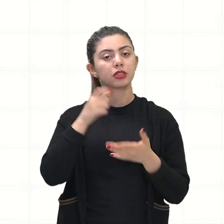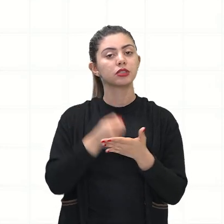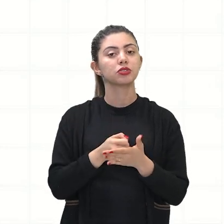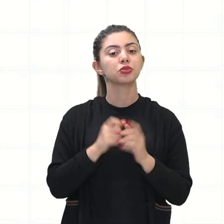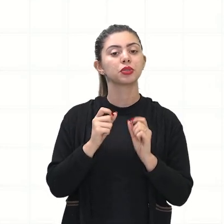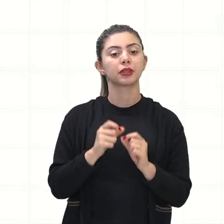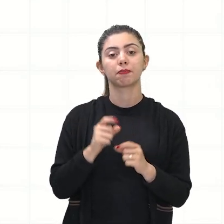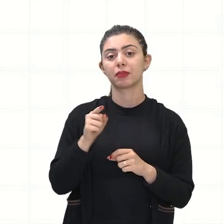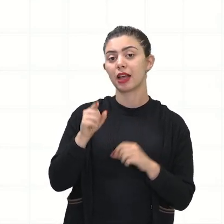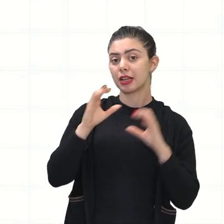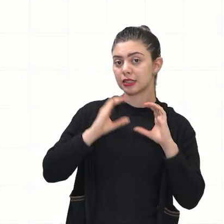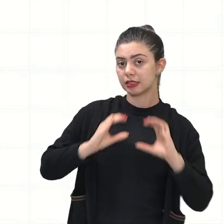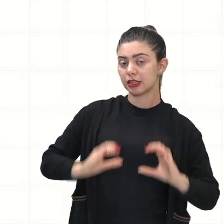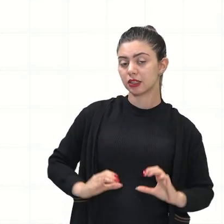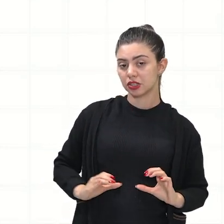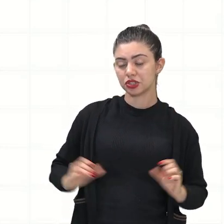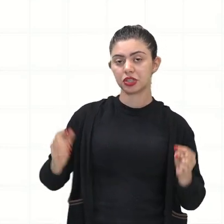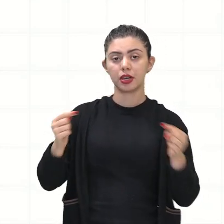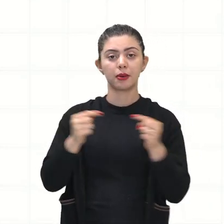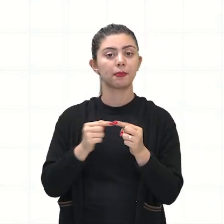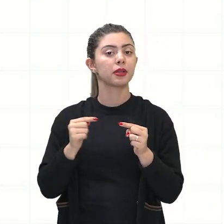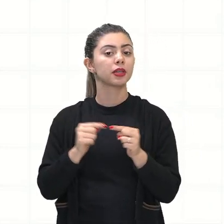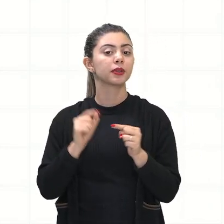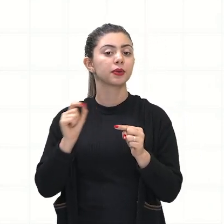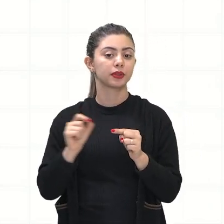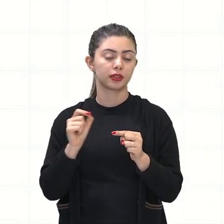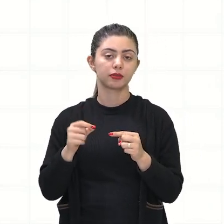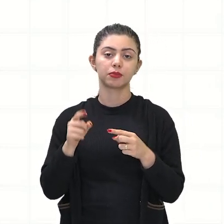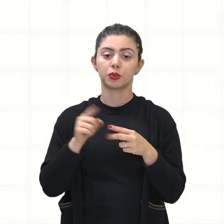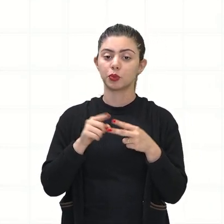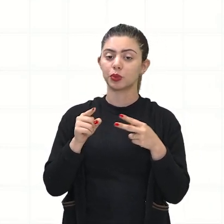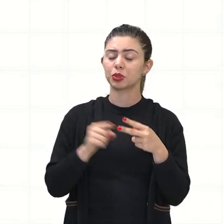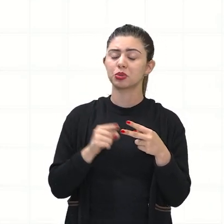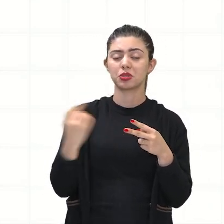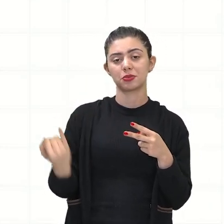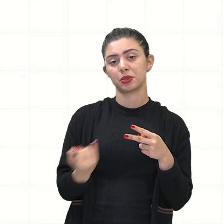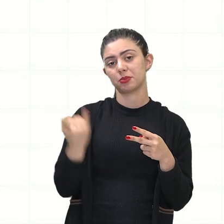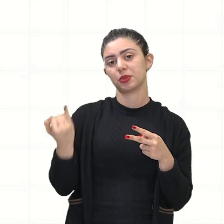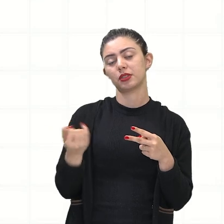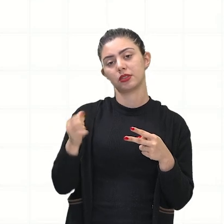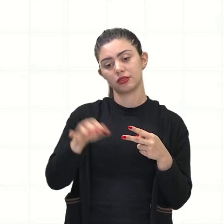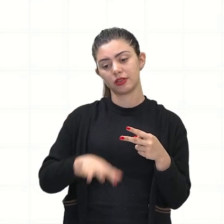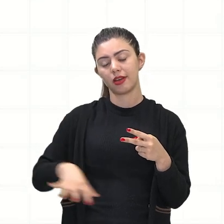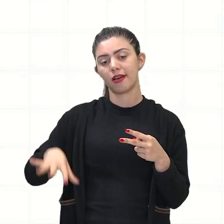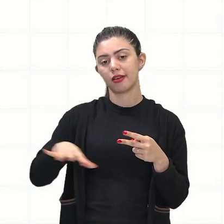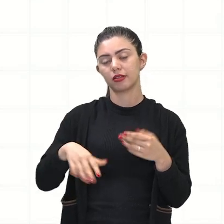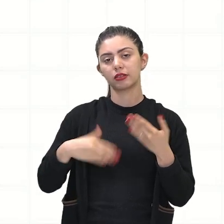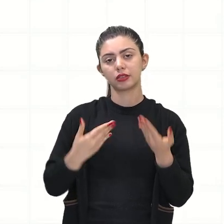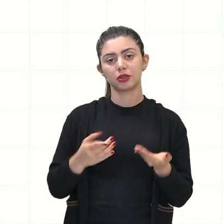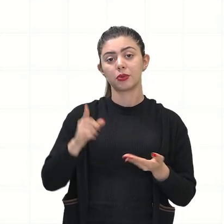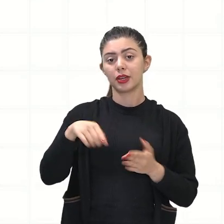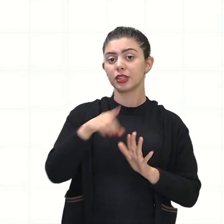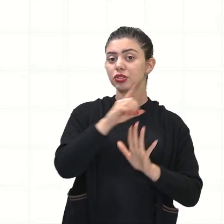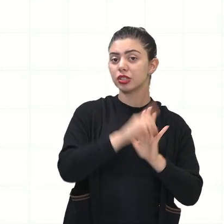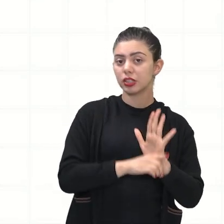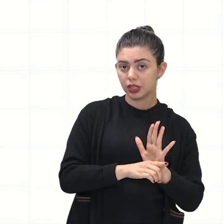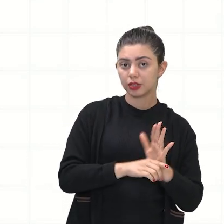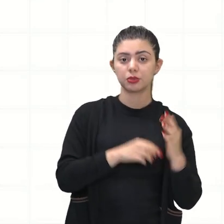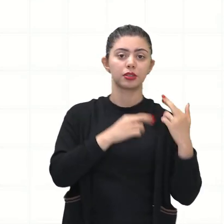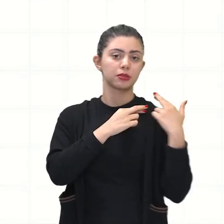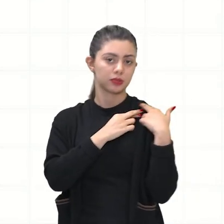tem tudo a ver com a ideia, duas esferas muito importantes, os direitos e